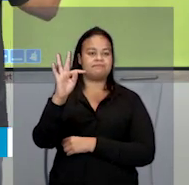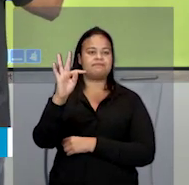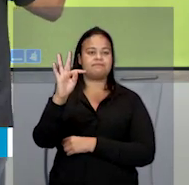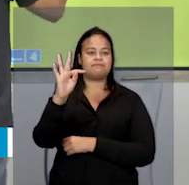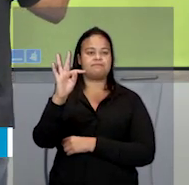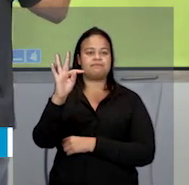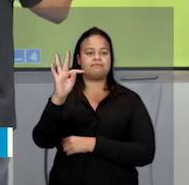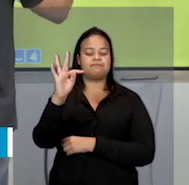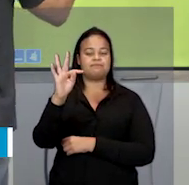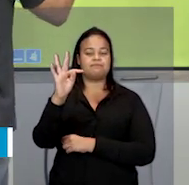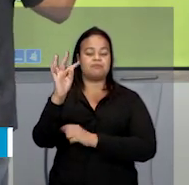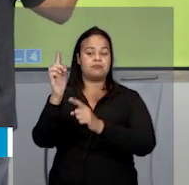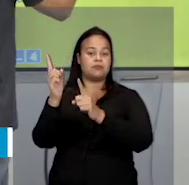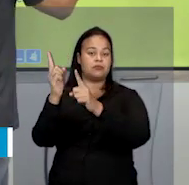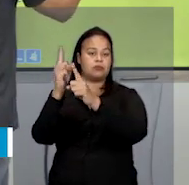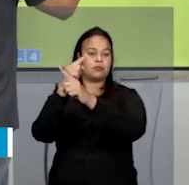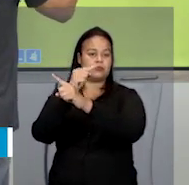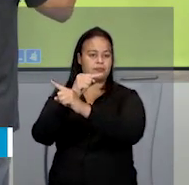oposto